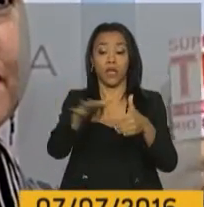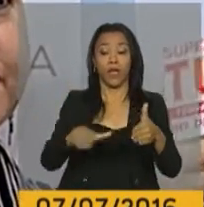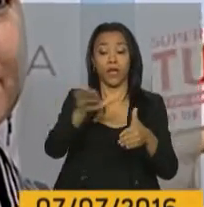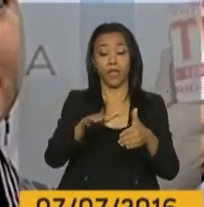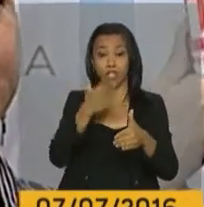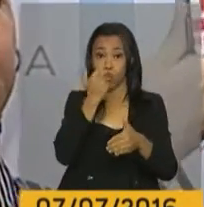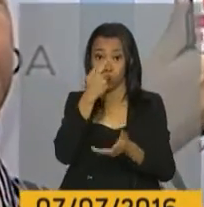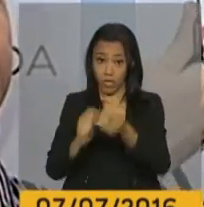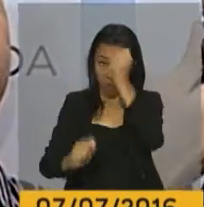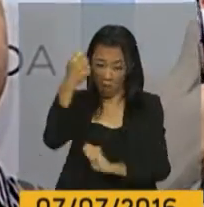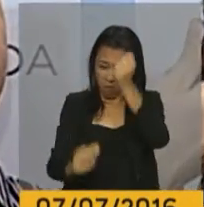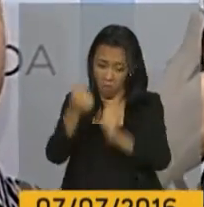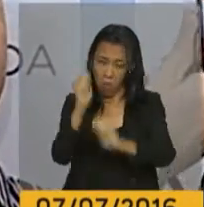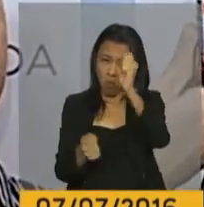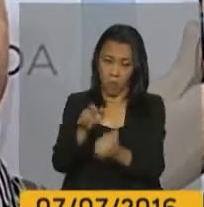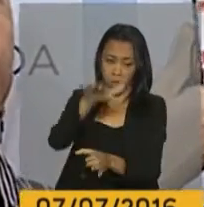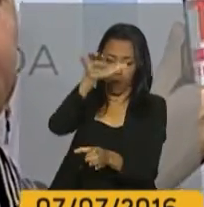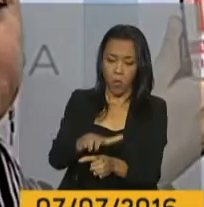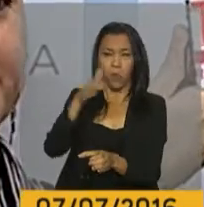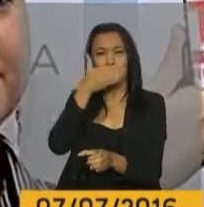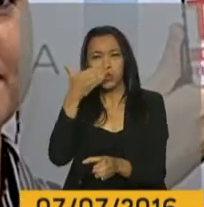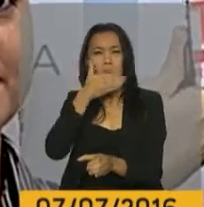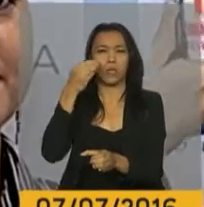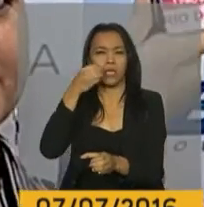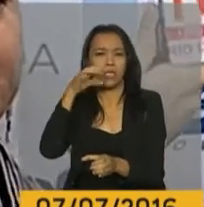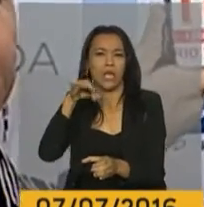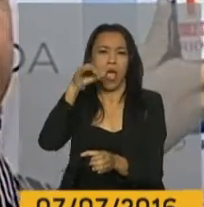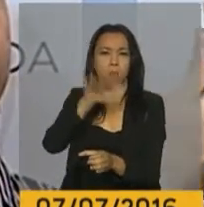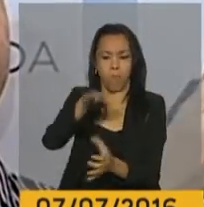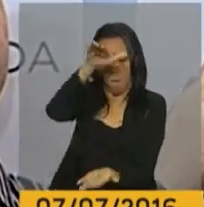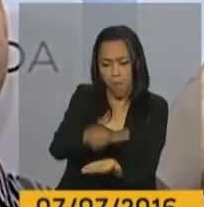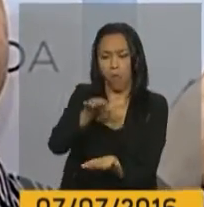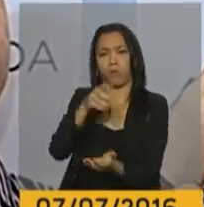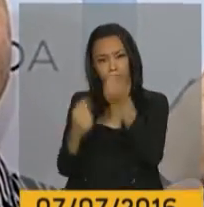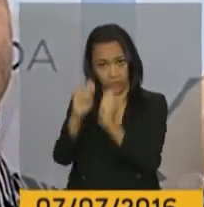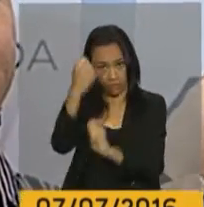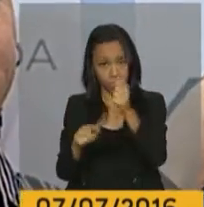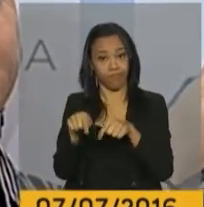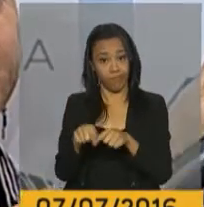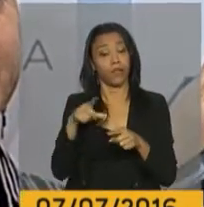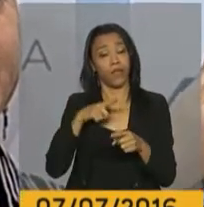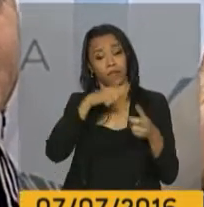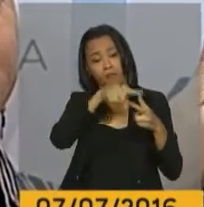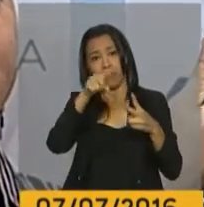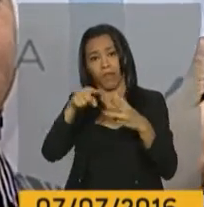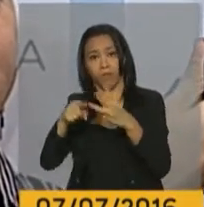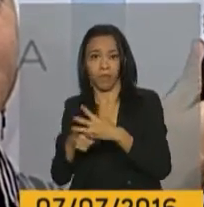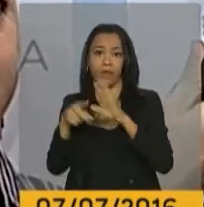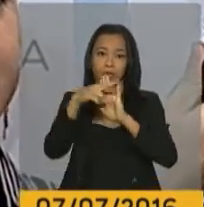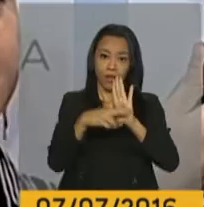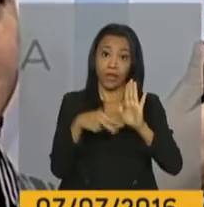processados direcionadas à população infantil e e entendo que essa população dessa legislação pode ser